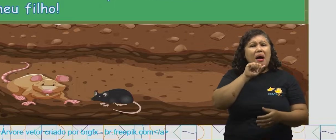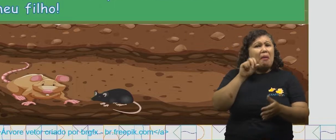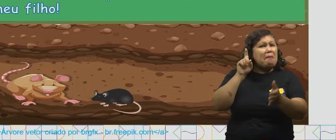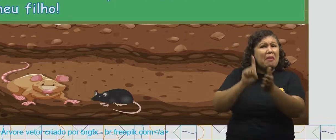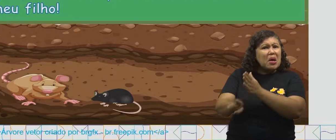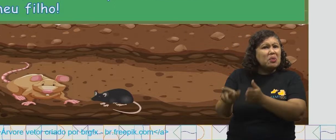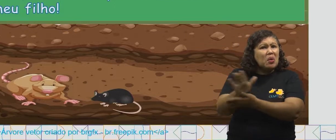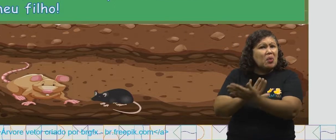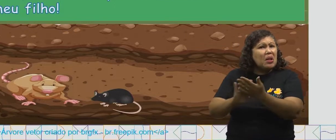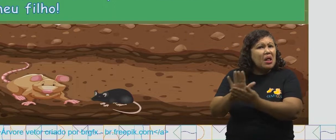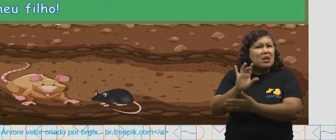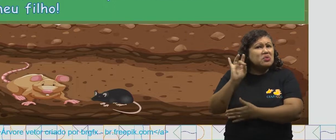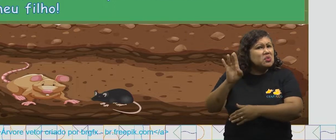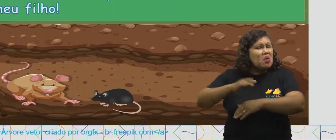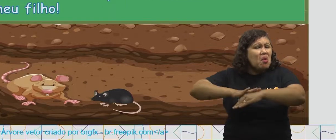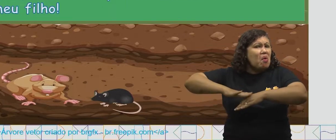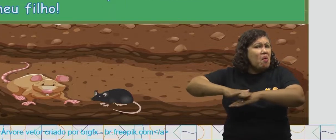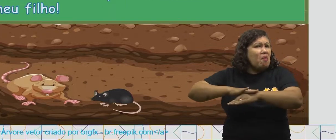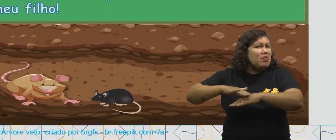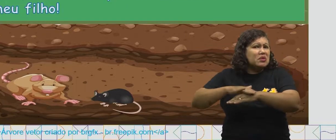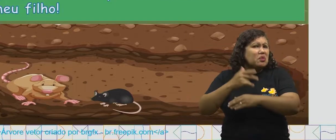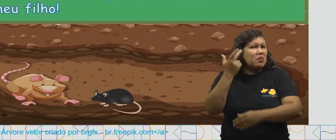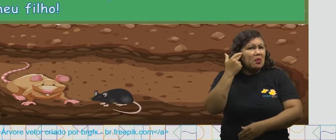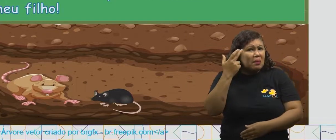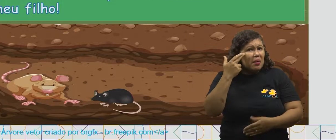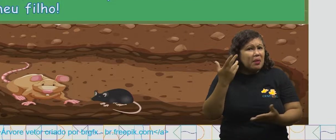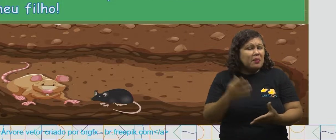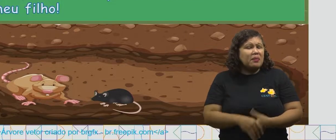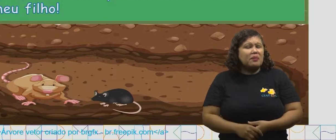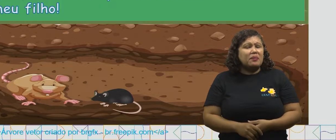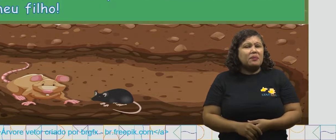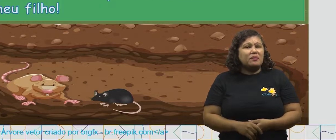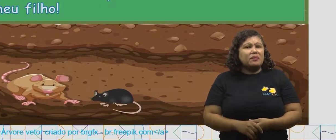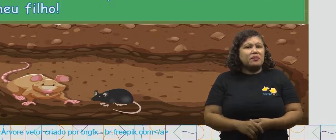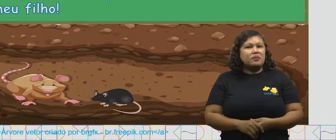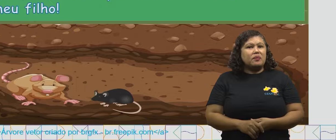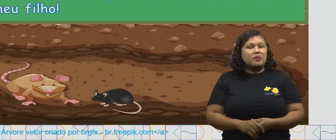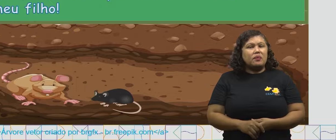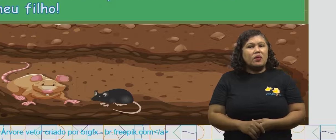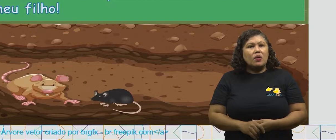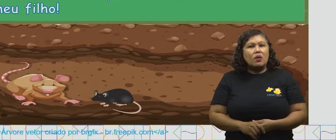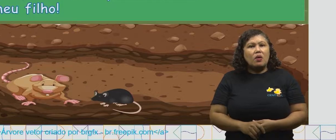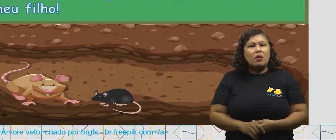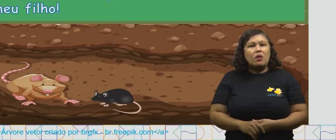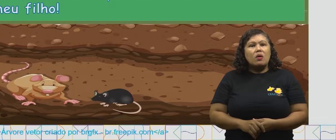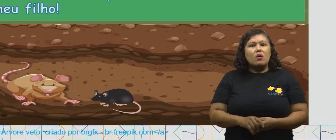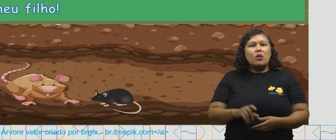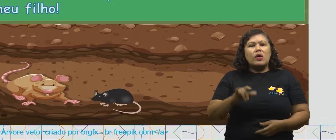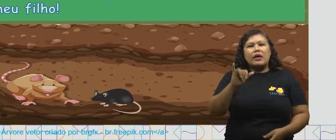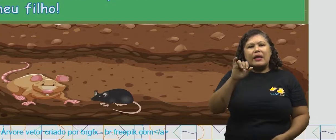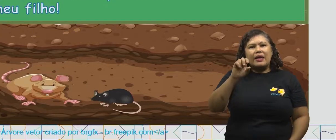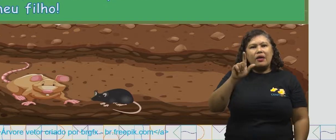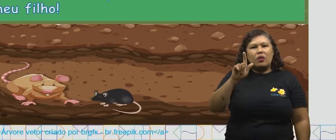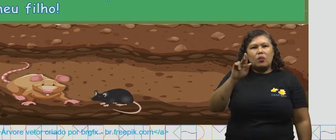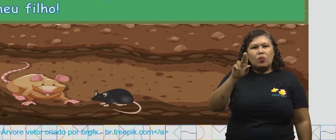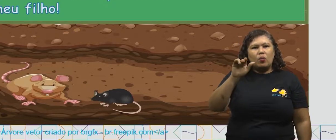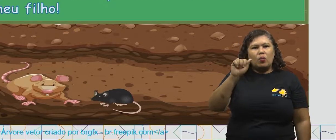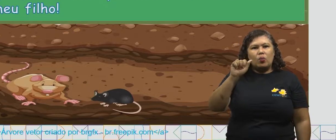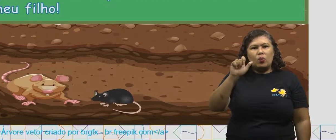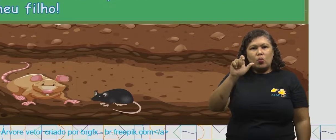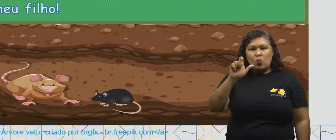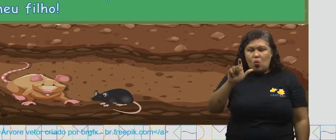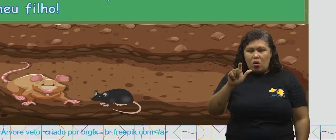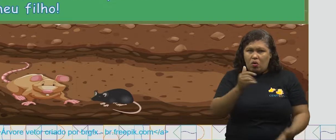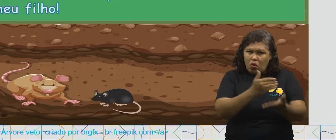Ela estava apenas conversando com o filho. O sinal igual para indicar o início de uma fala também não está